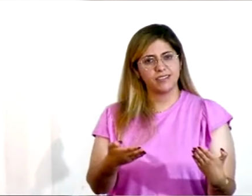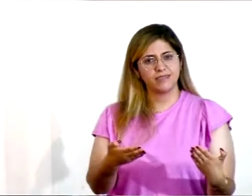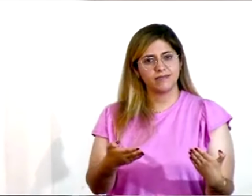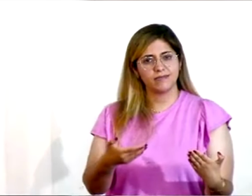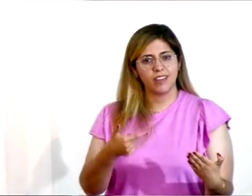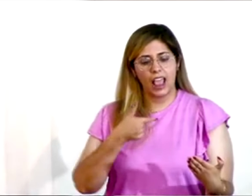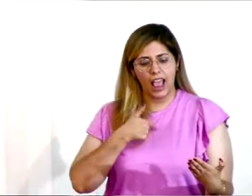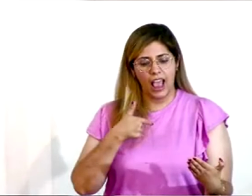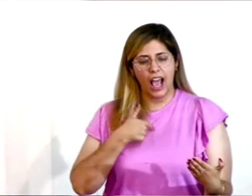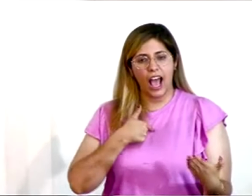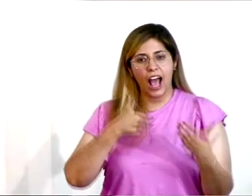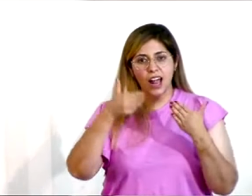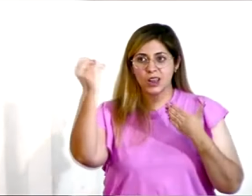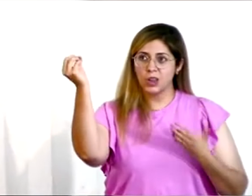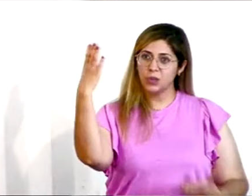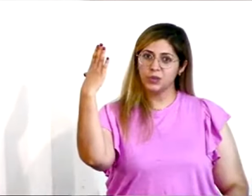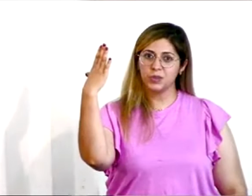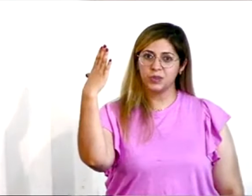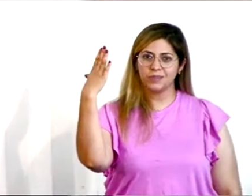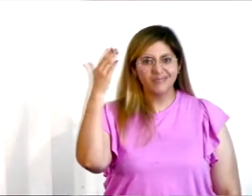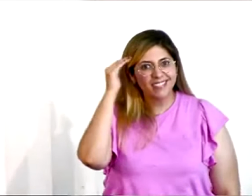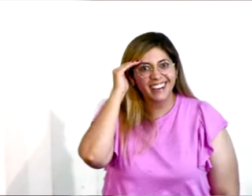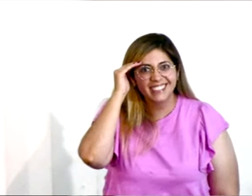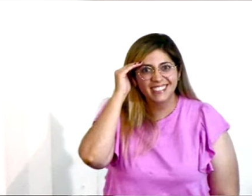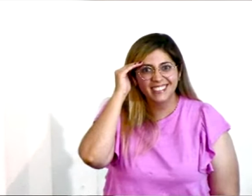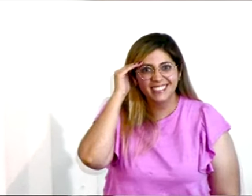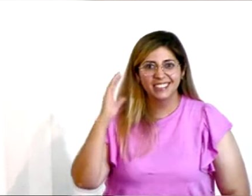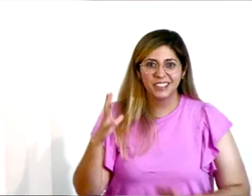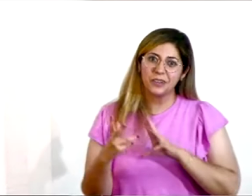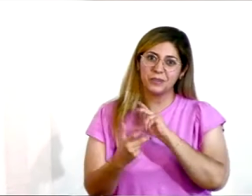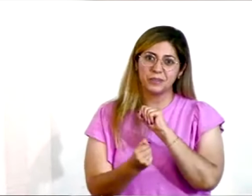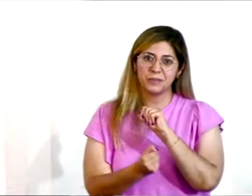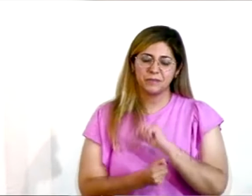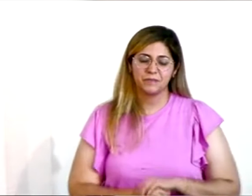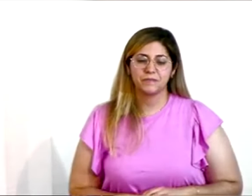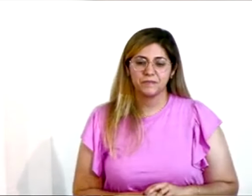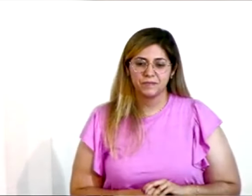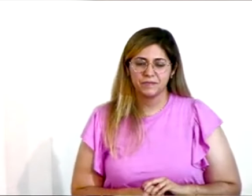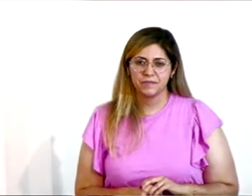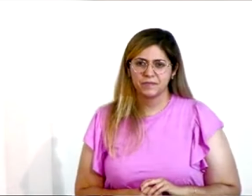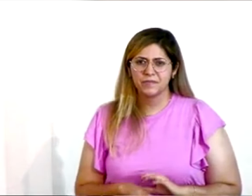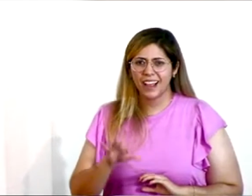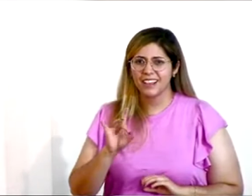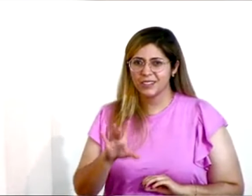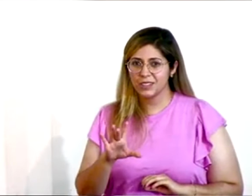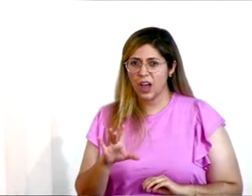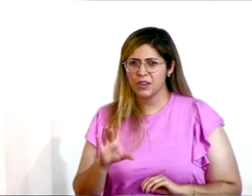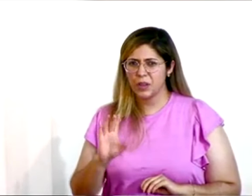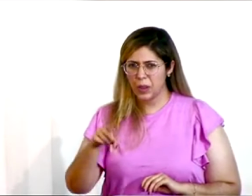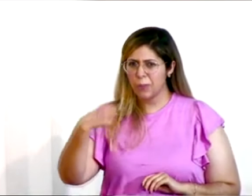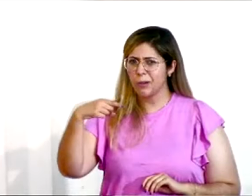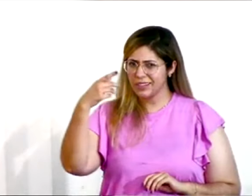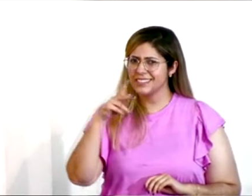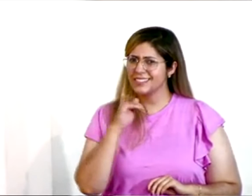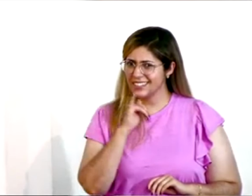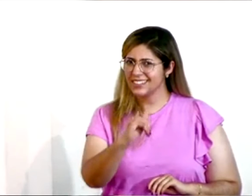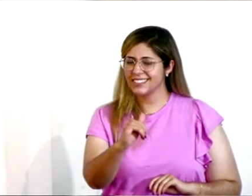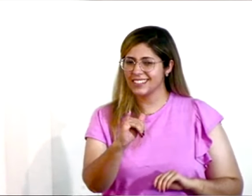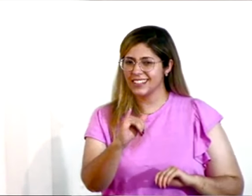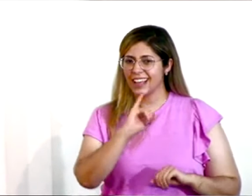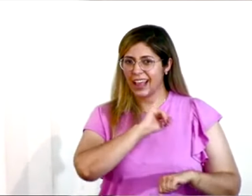eu sou a luz do mundo. Não é só ali. Depois ele mesmo diz em